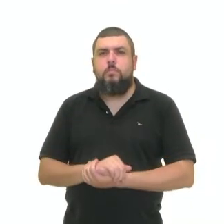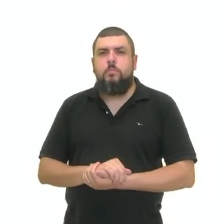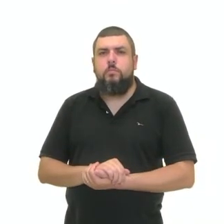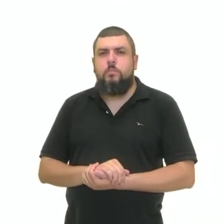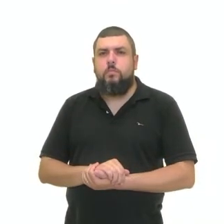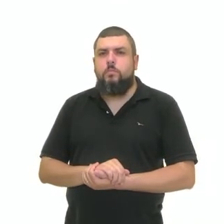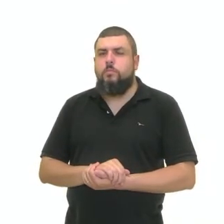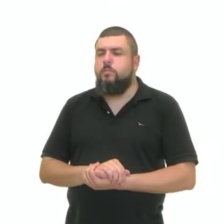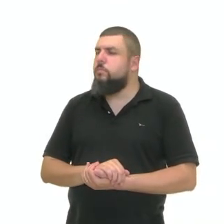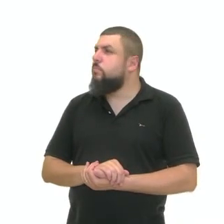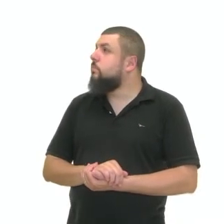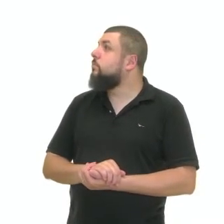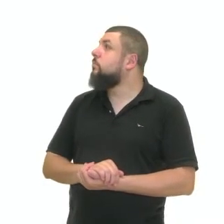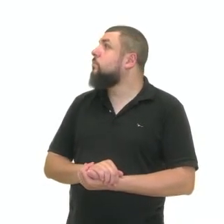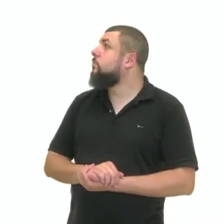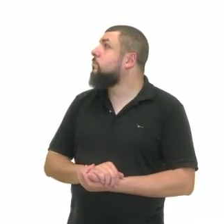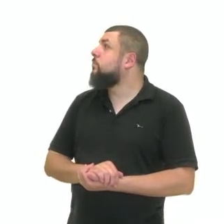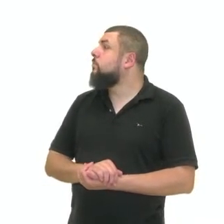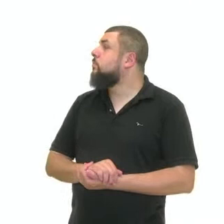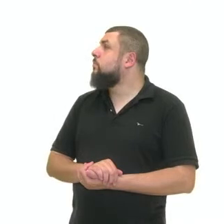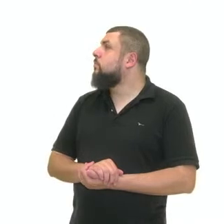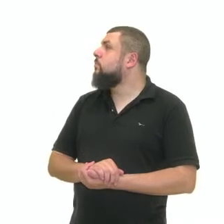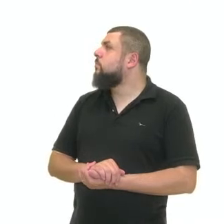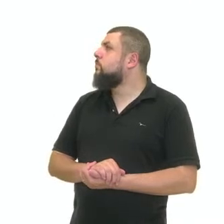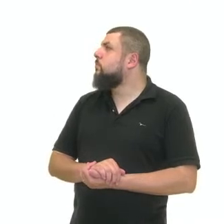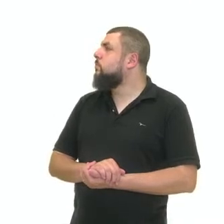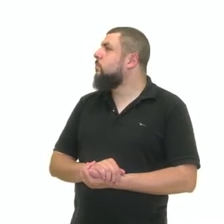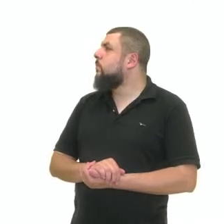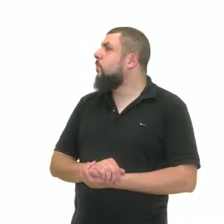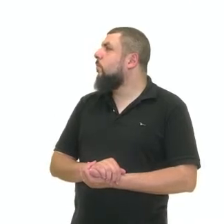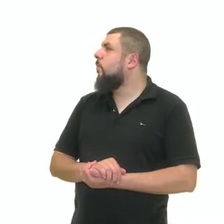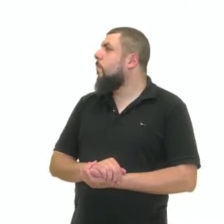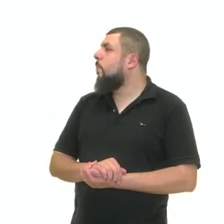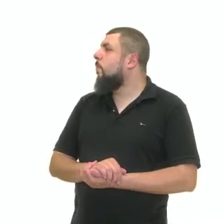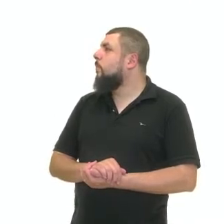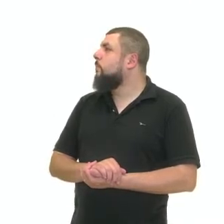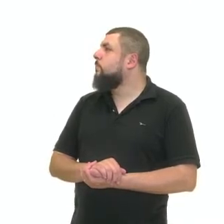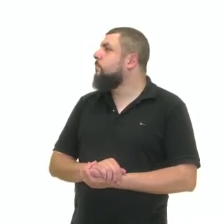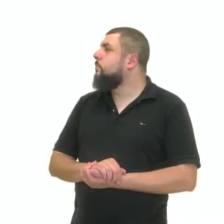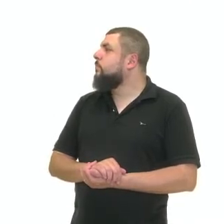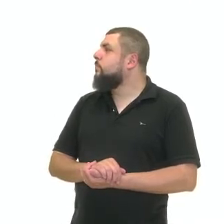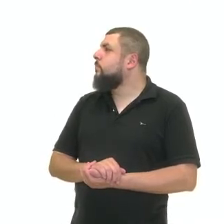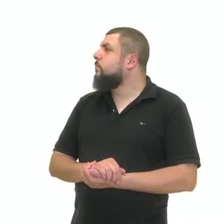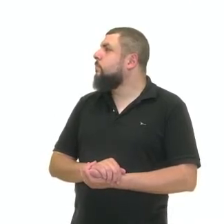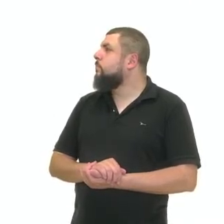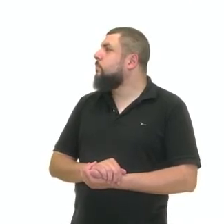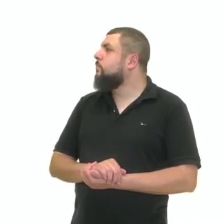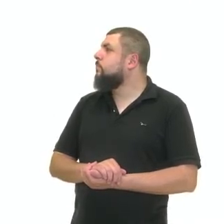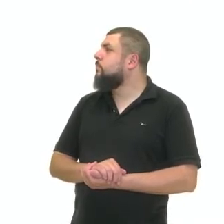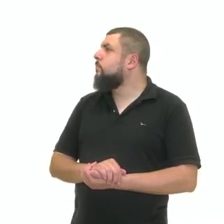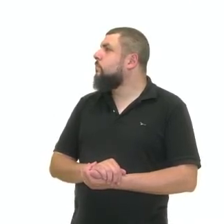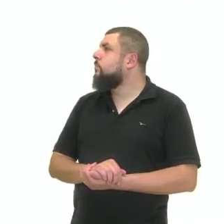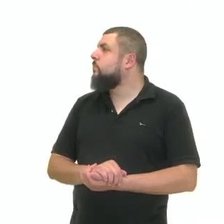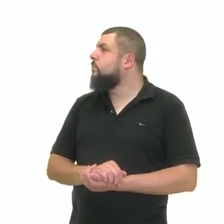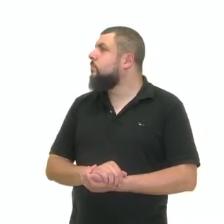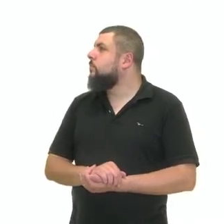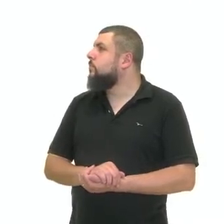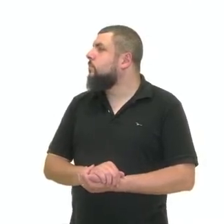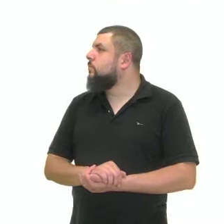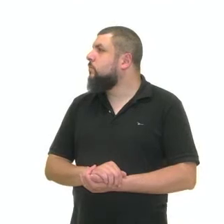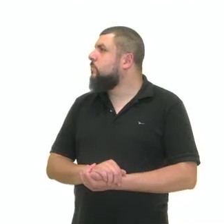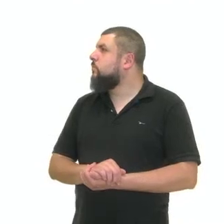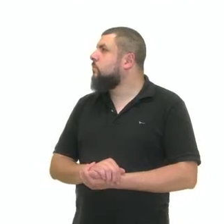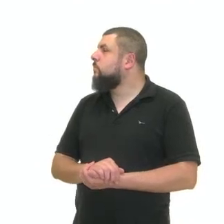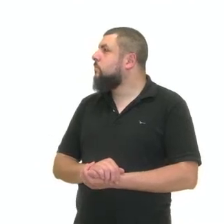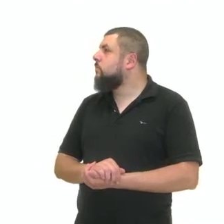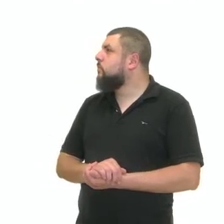Oficialmente, os britânicos assinaram a data de independência da Índia para 15 de agosto. No entanto, esse dia foi considerado